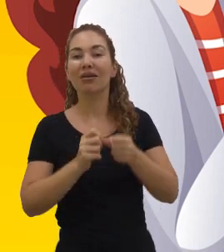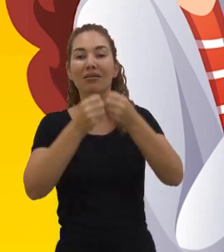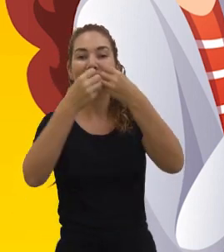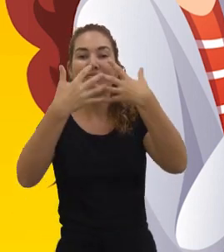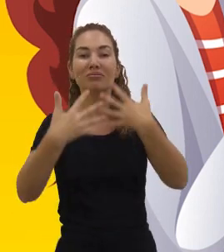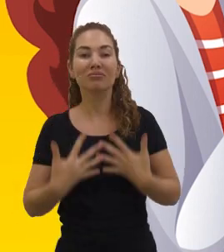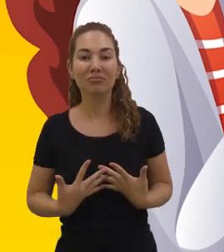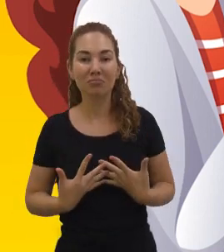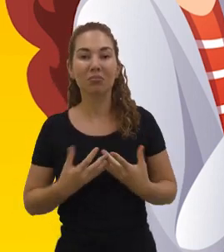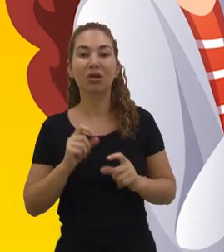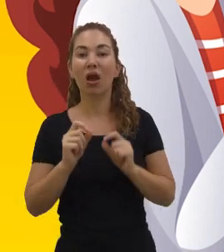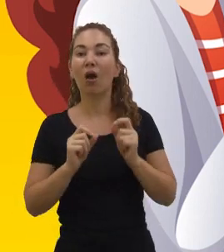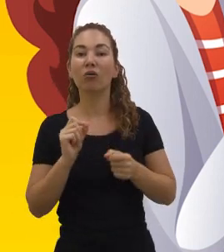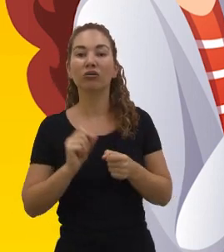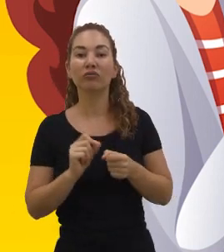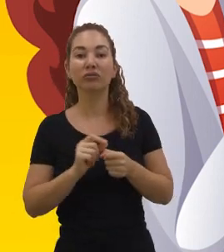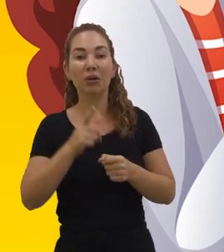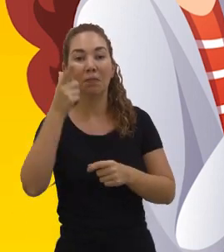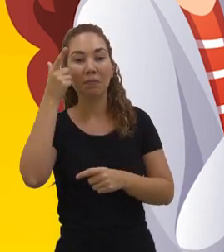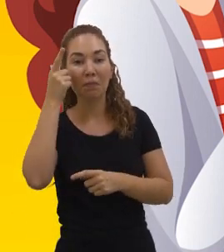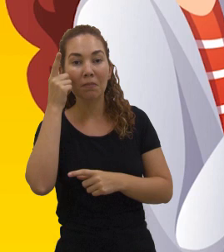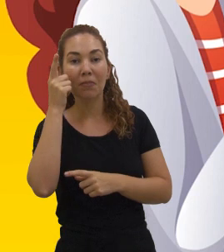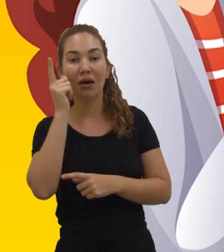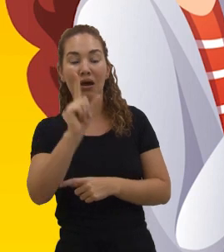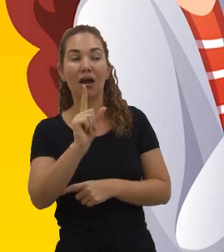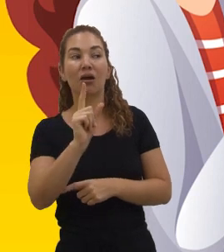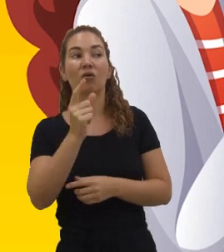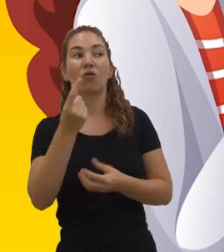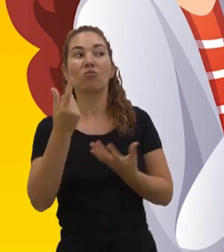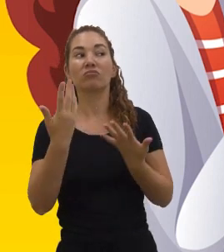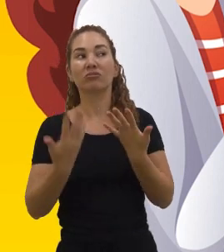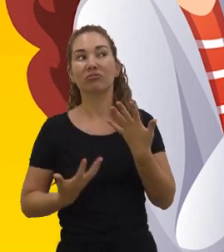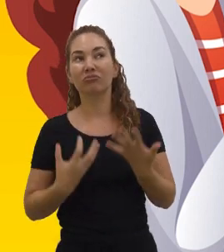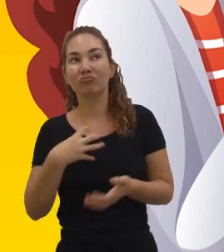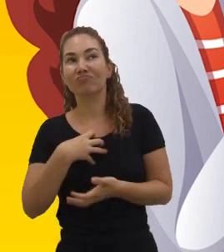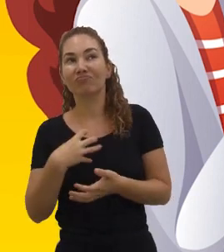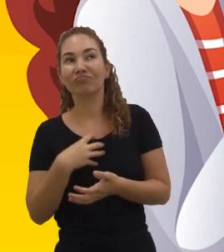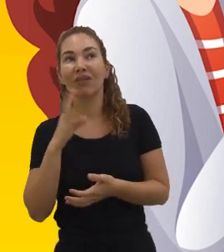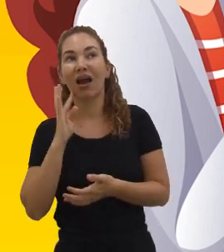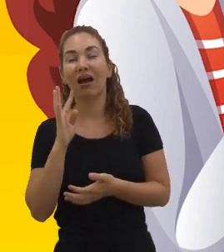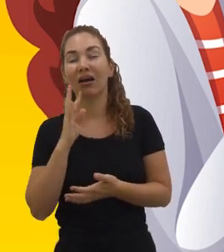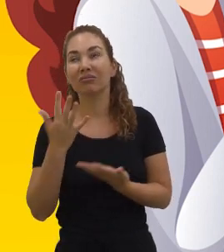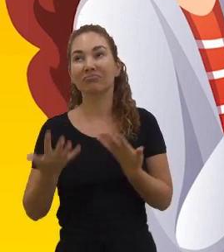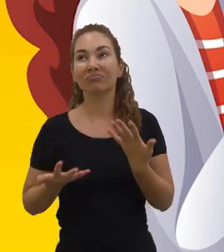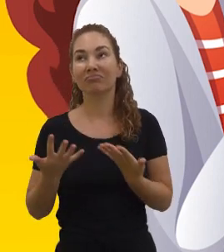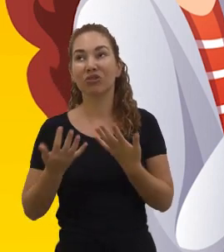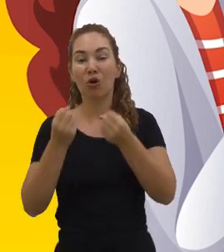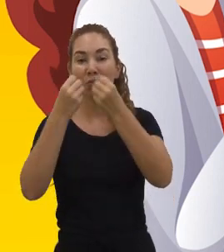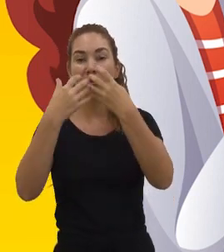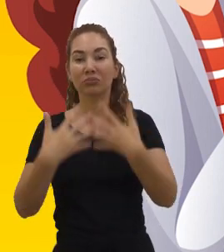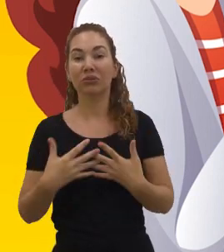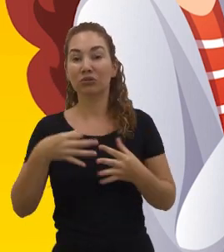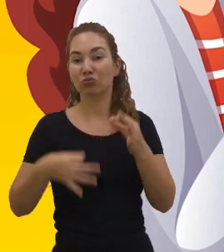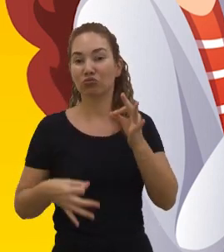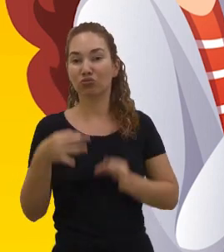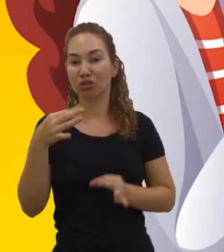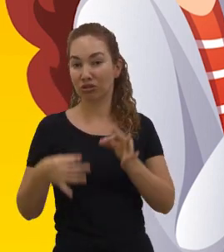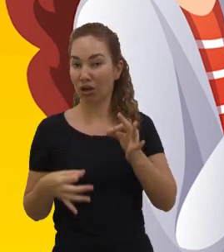assim, o que fazer para conseguir um amparo legal, para conseguir buscar uma orientação